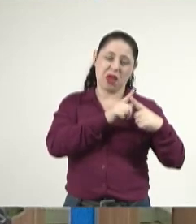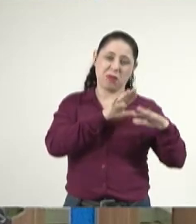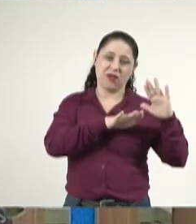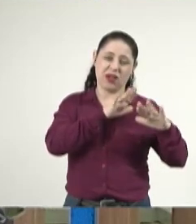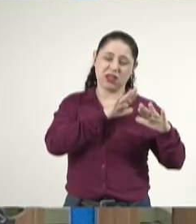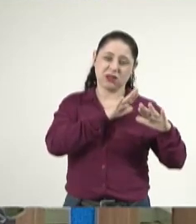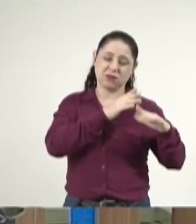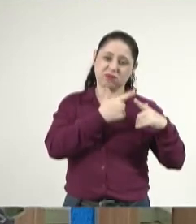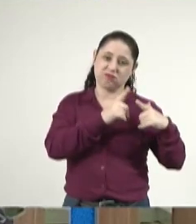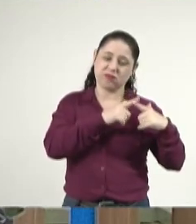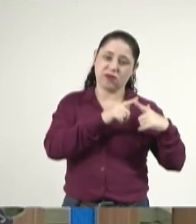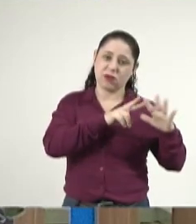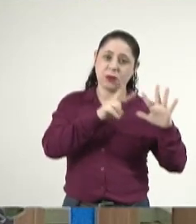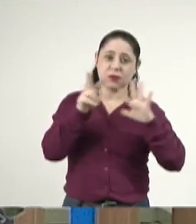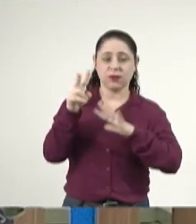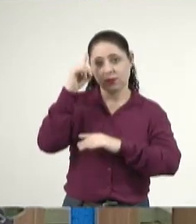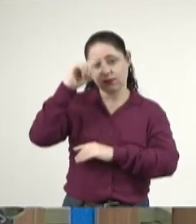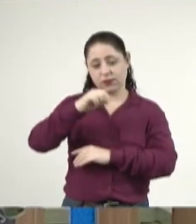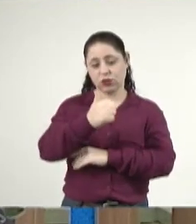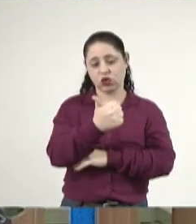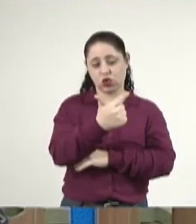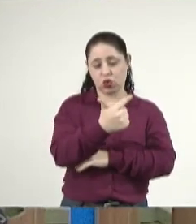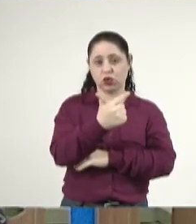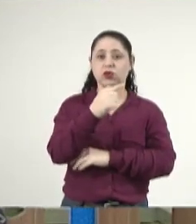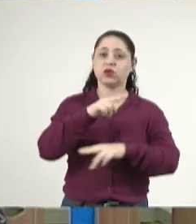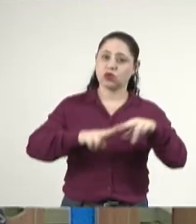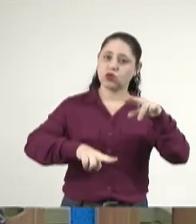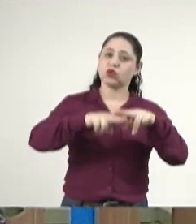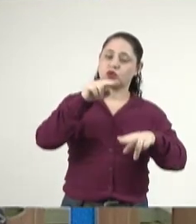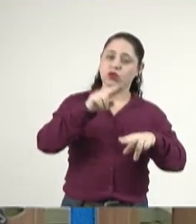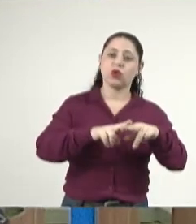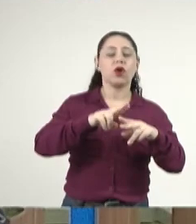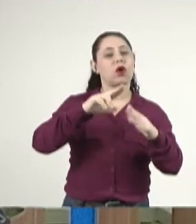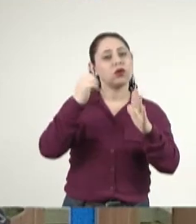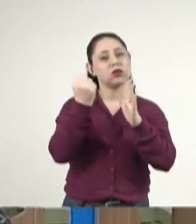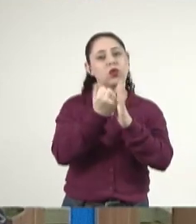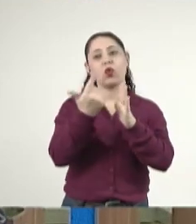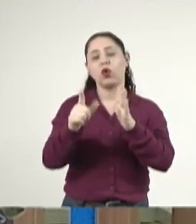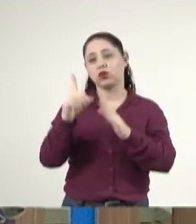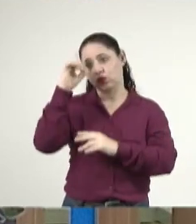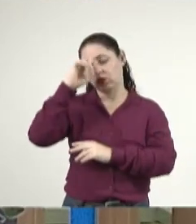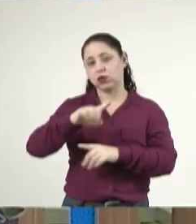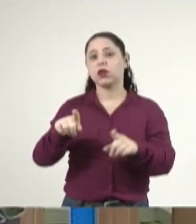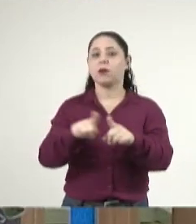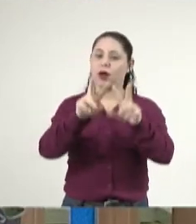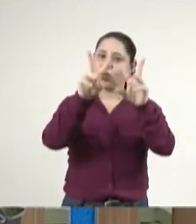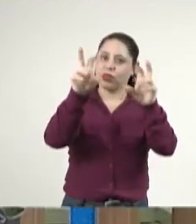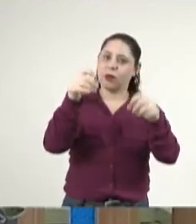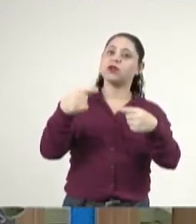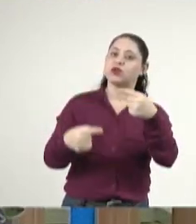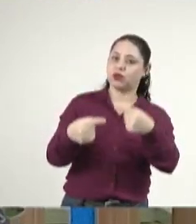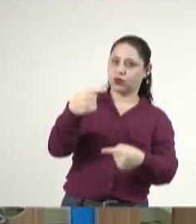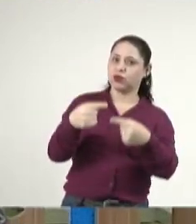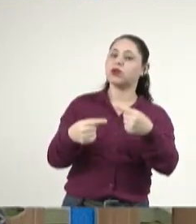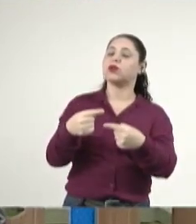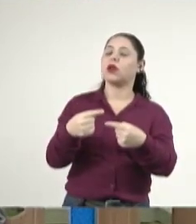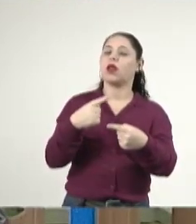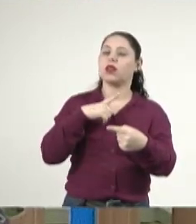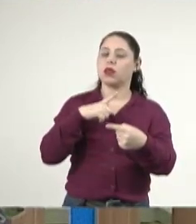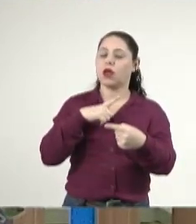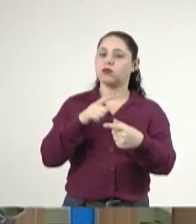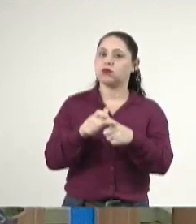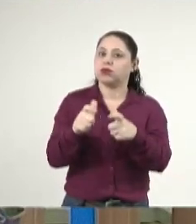na semana do dia 12 de junho, fazendo referência também a outras datas em que esse assunto